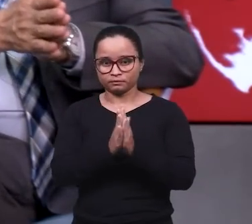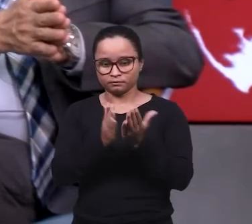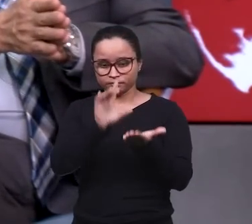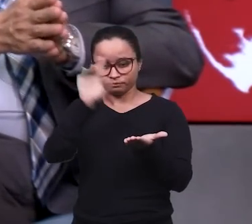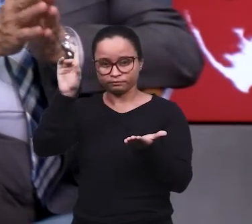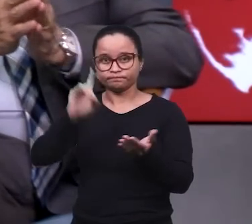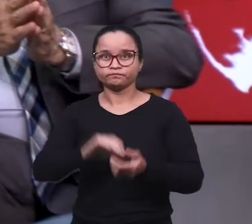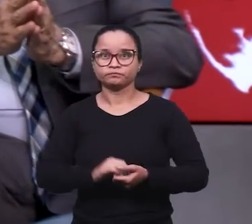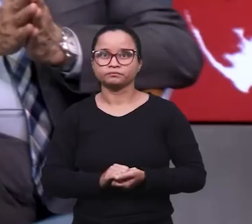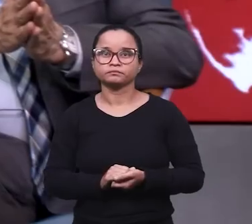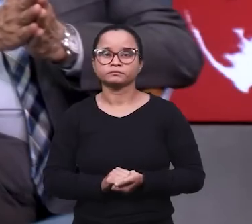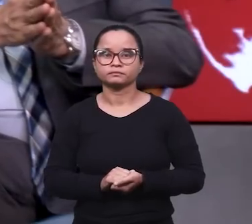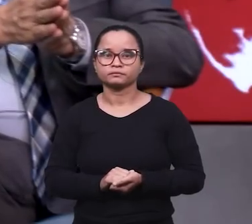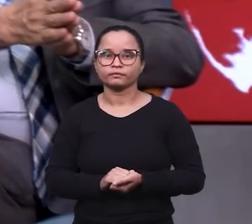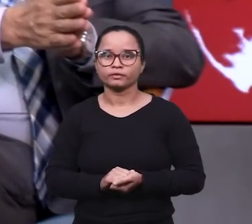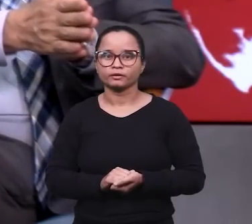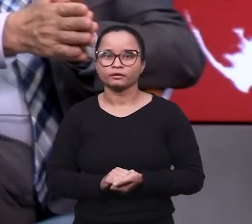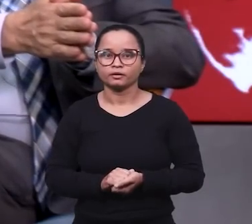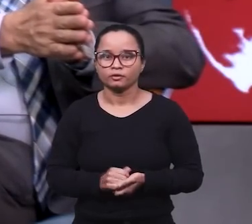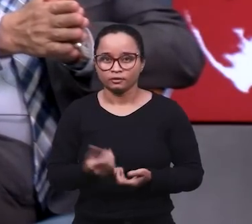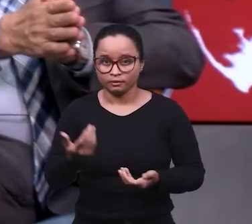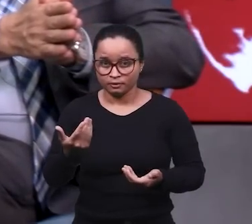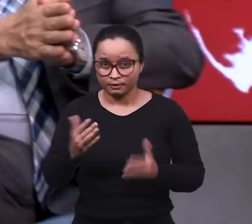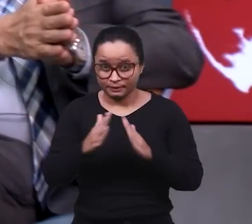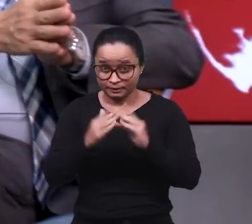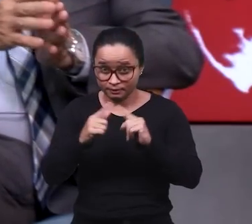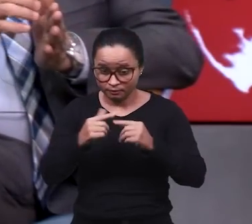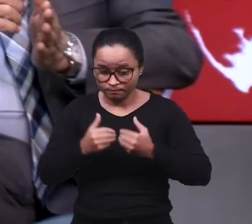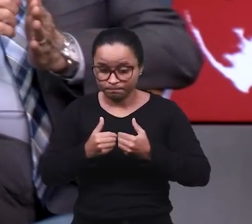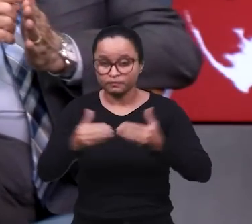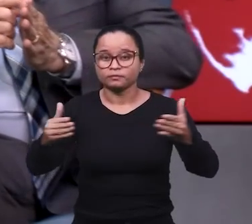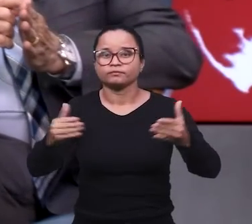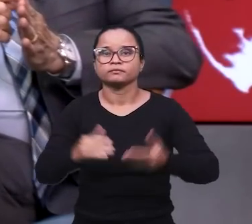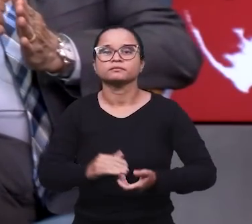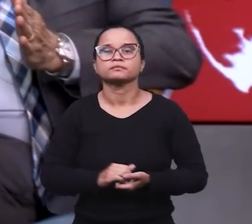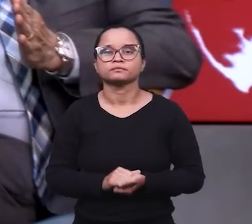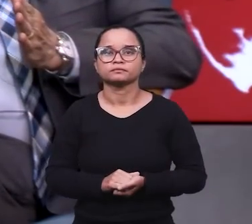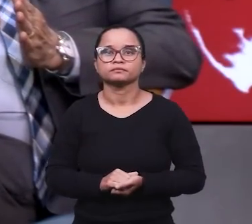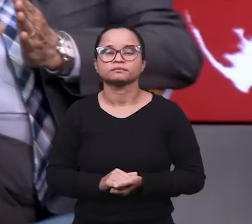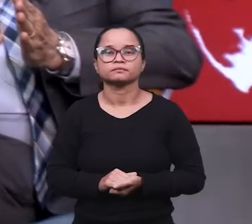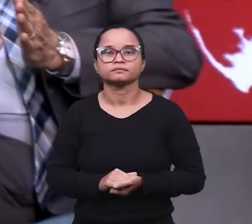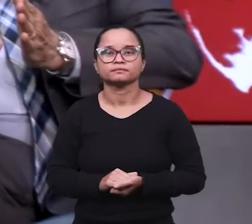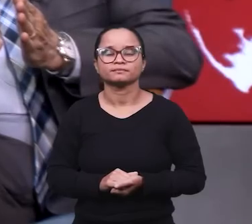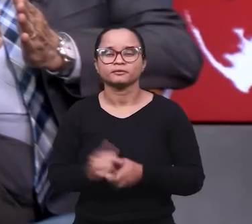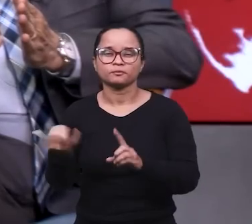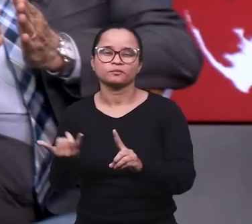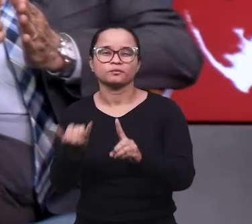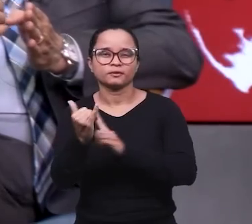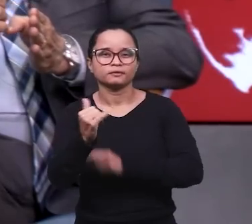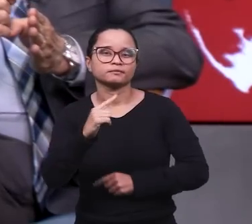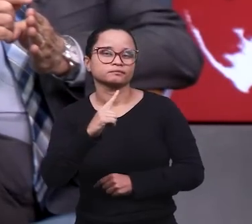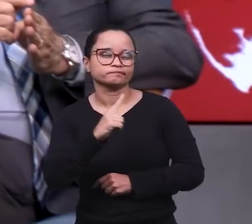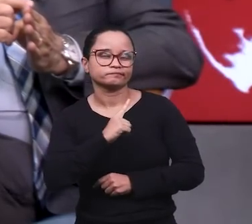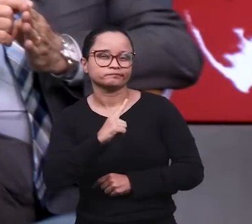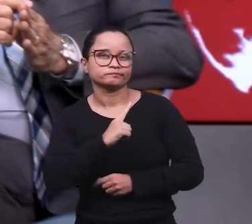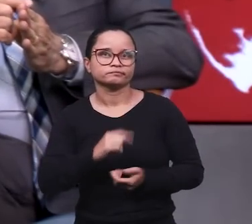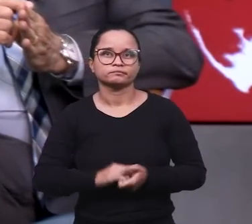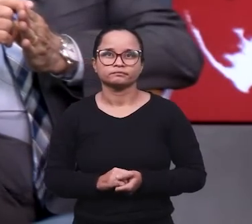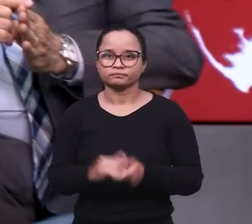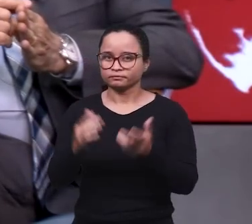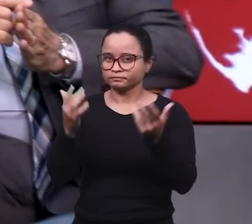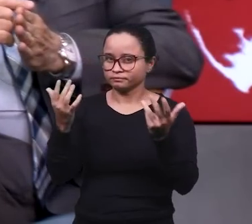da palavra, o ministério da igreja primitiva, ele é profético. Então,